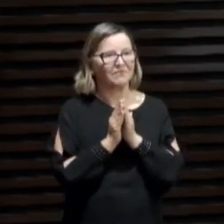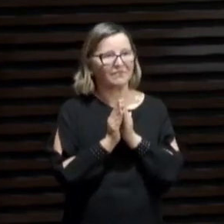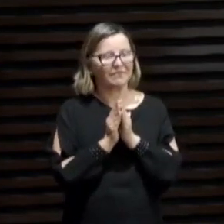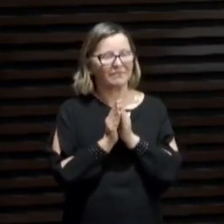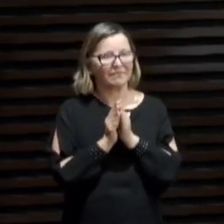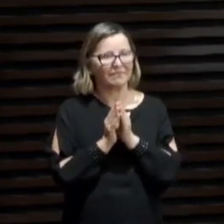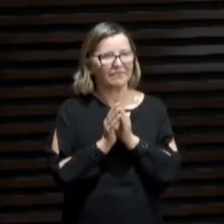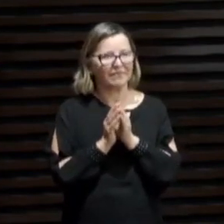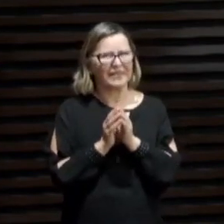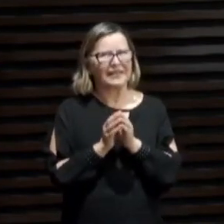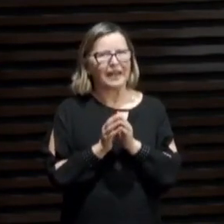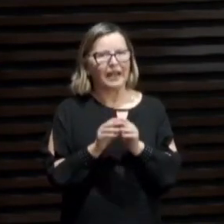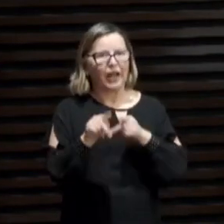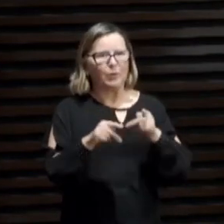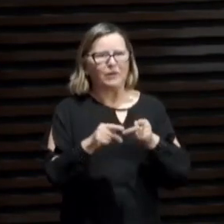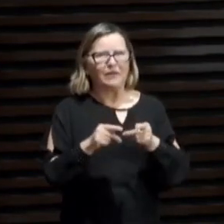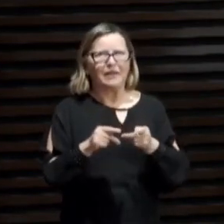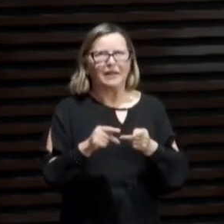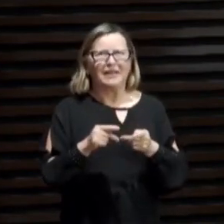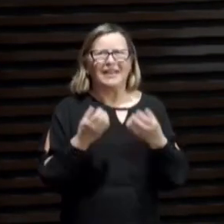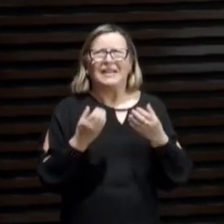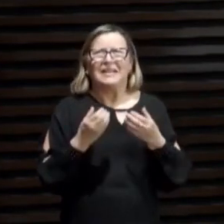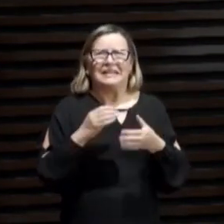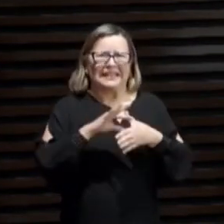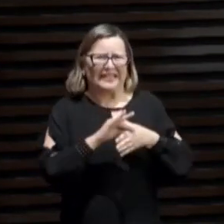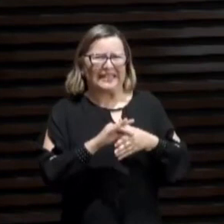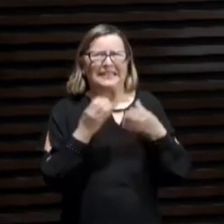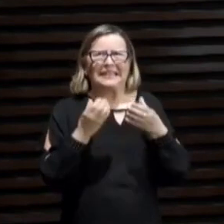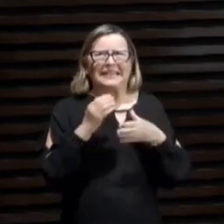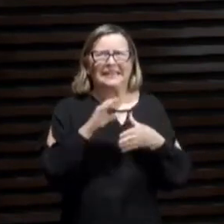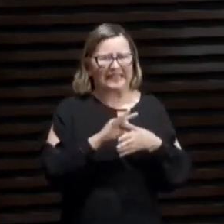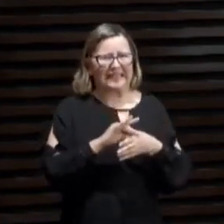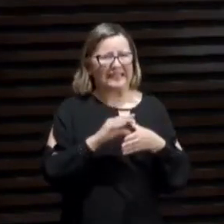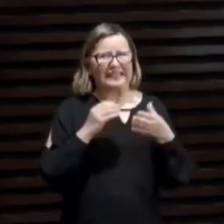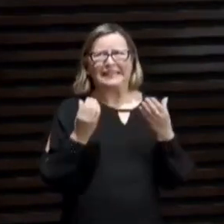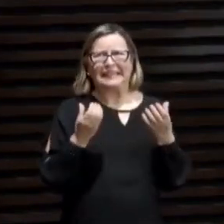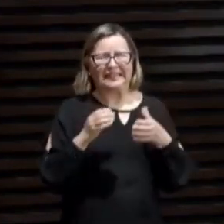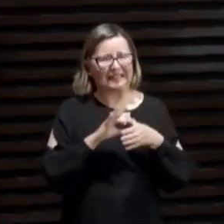Eu quero carne, eu quero carne, eu quero carne. Você quer carne? Então eu vou te dar a carne, vai sair pelo nariz.